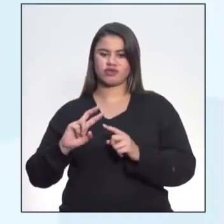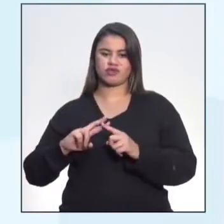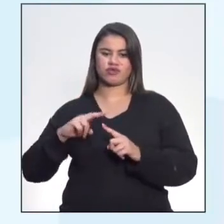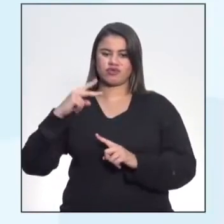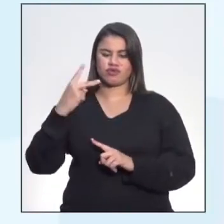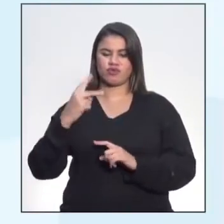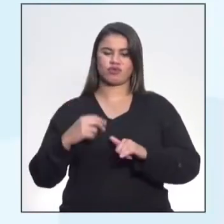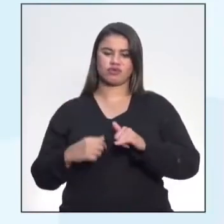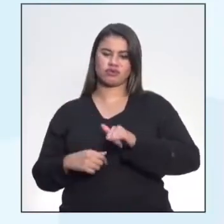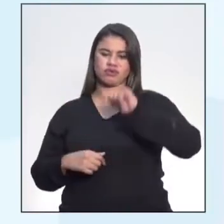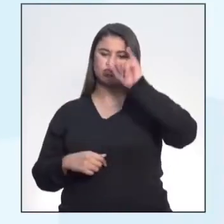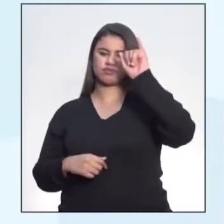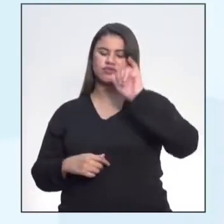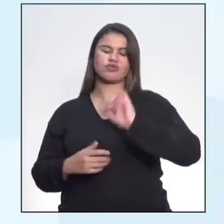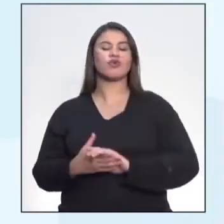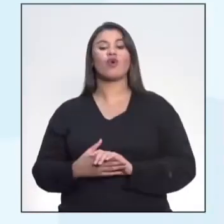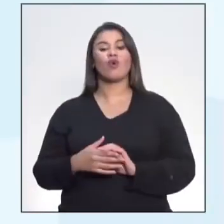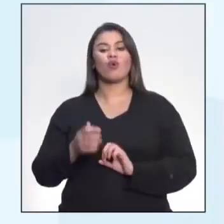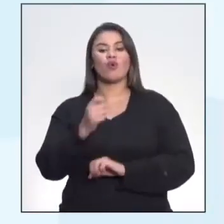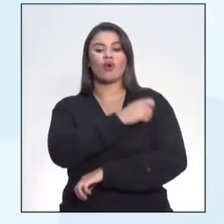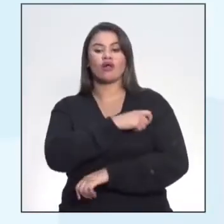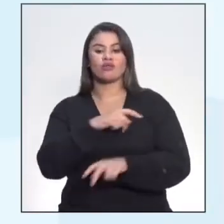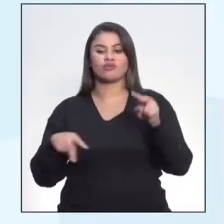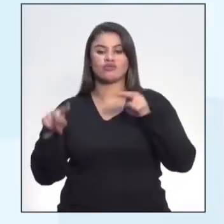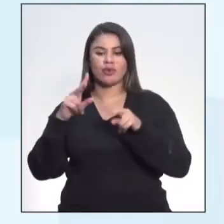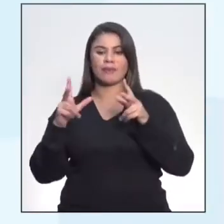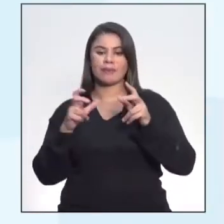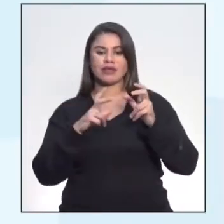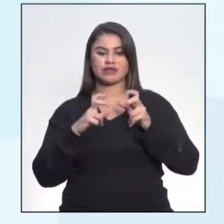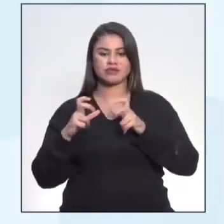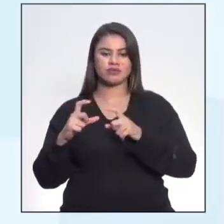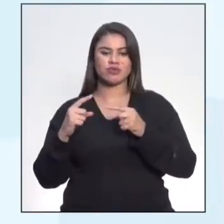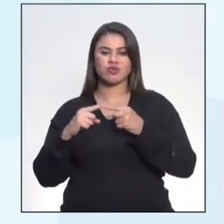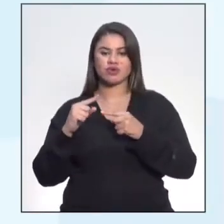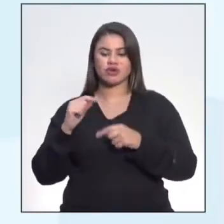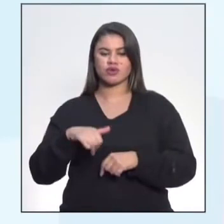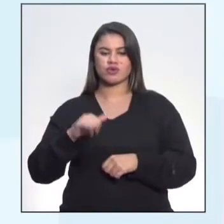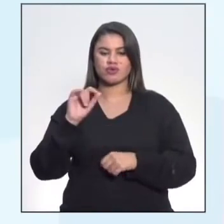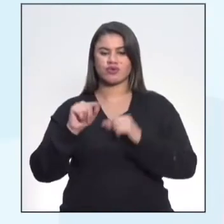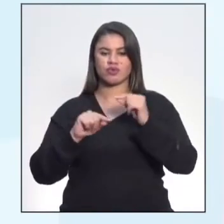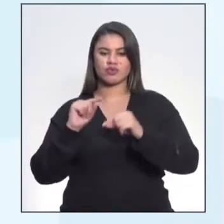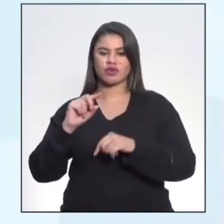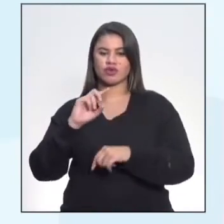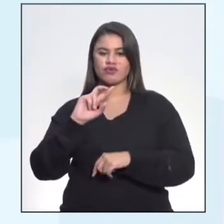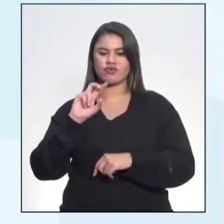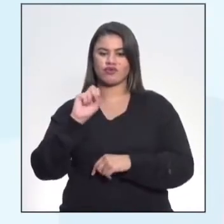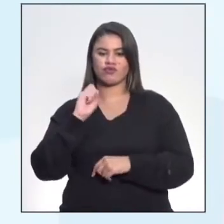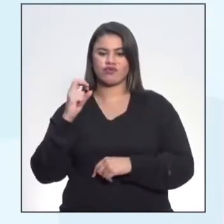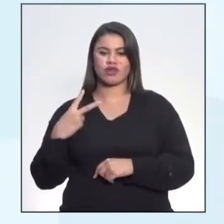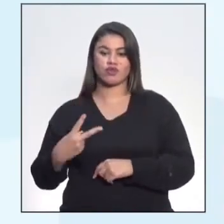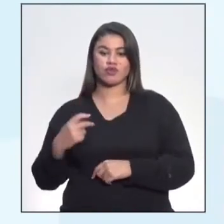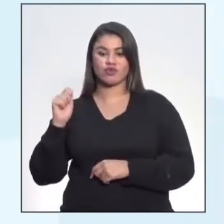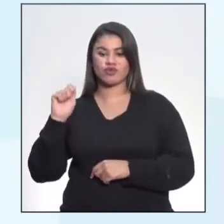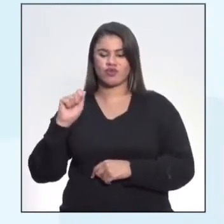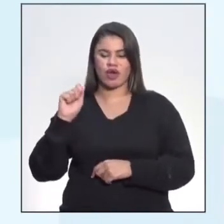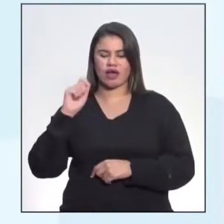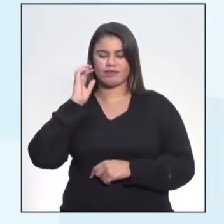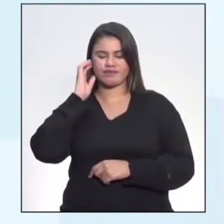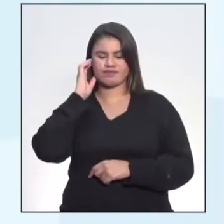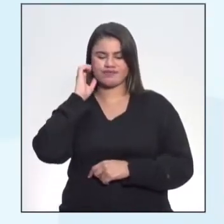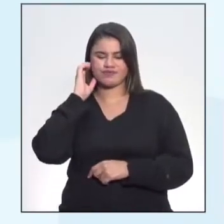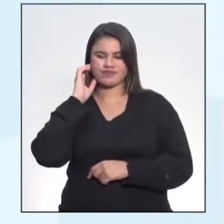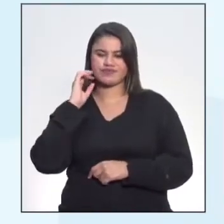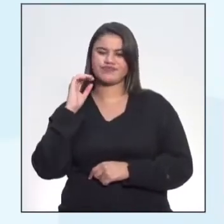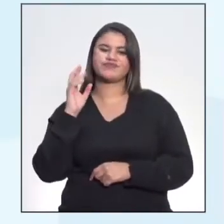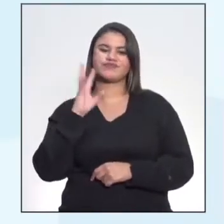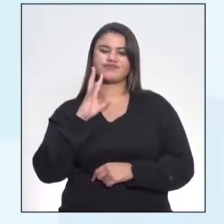no y. Aquele aluno que é observador já percebeu que esse passo do y é exatamente o valor do A. Legal. Agora, vamos